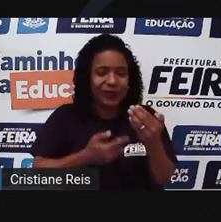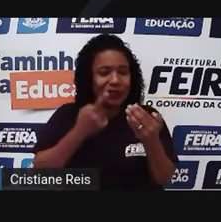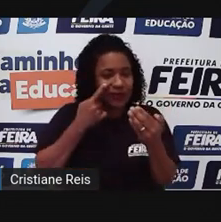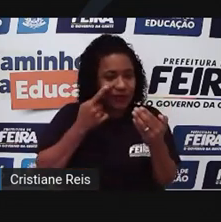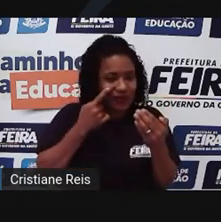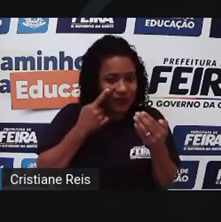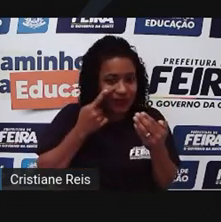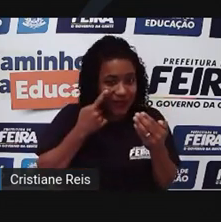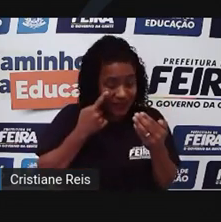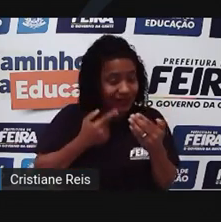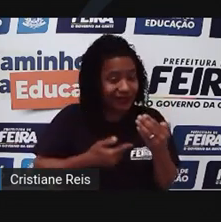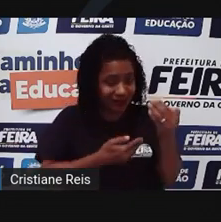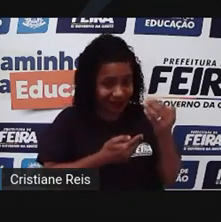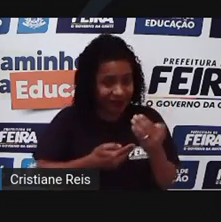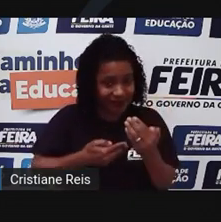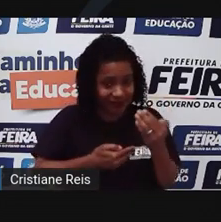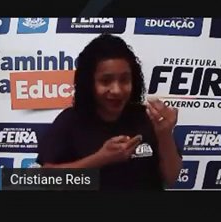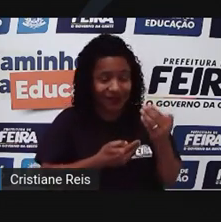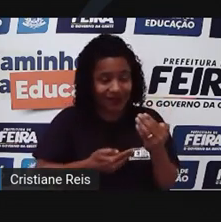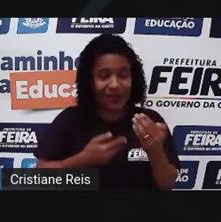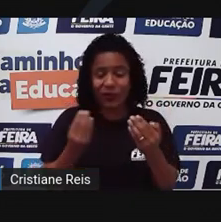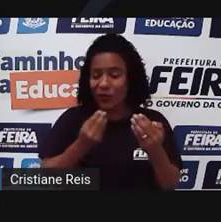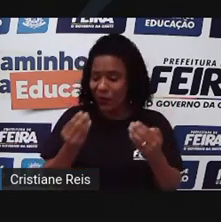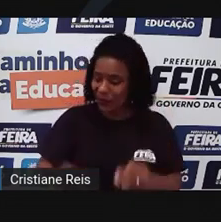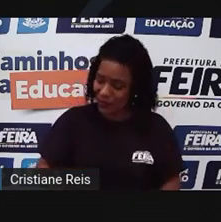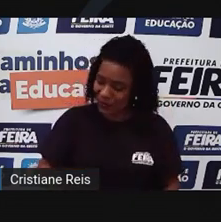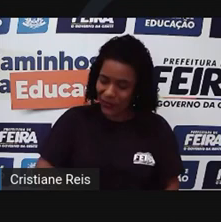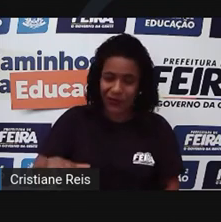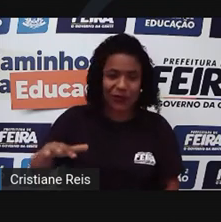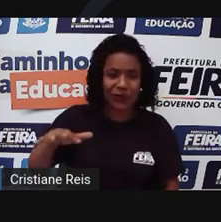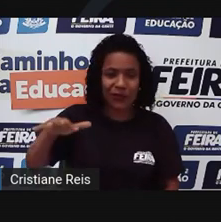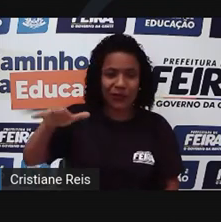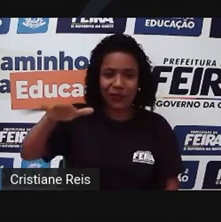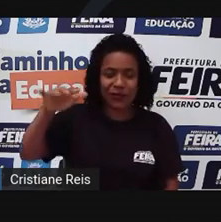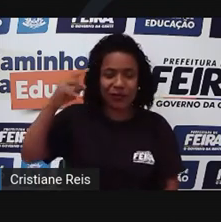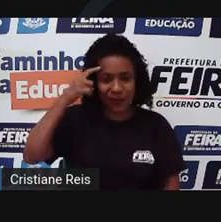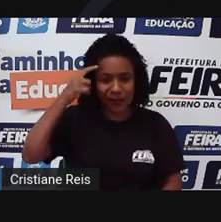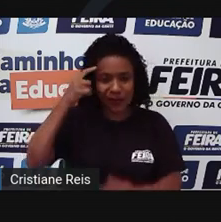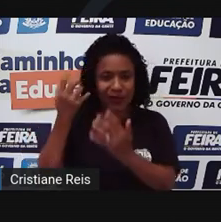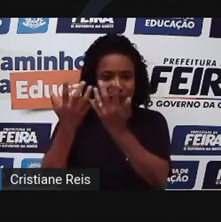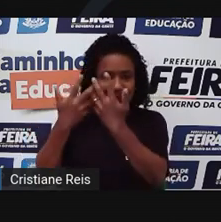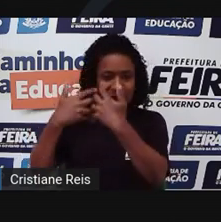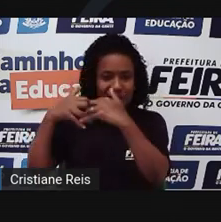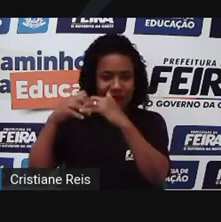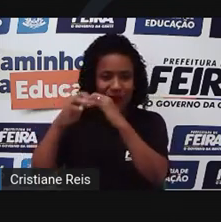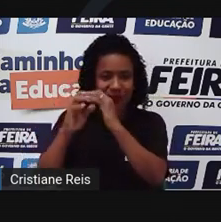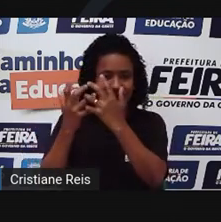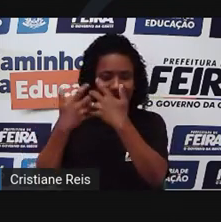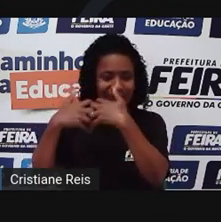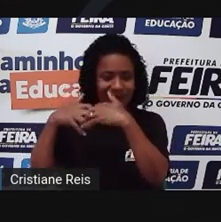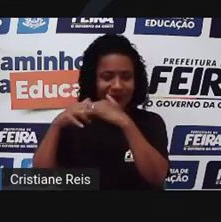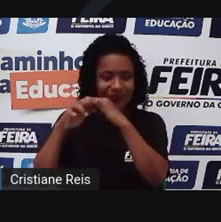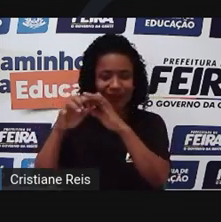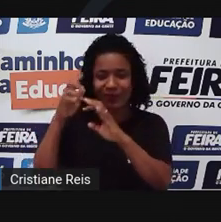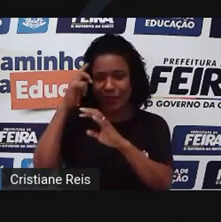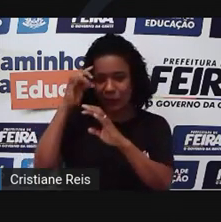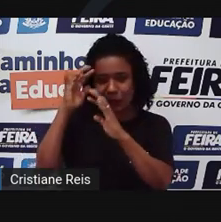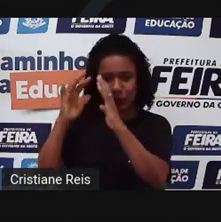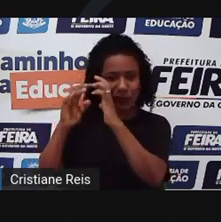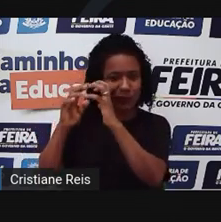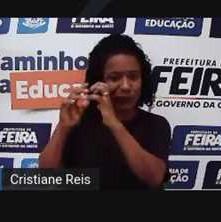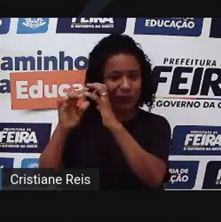1.000 dias de vida, que é onde se desenvolvem as capacidades e habilidades cognitivas e socioemocionais das